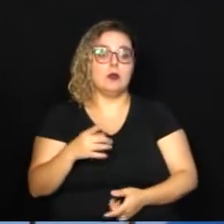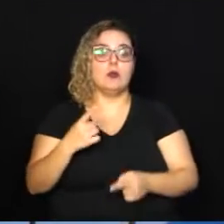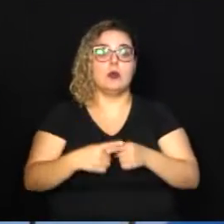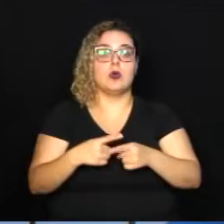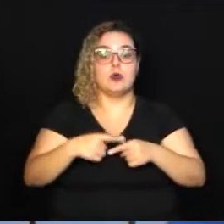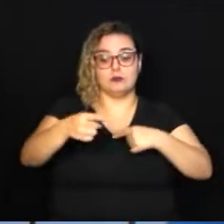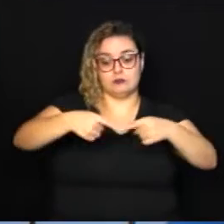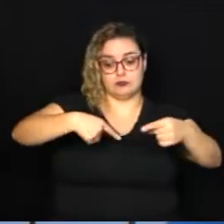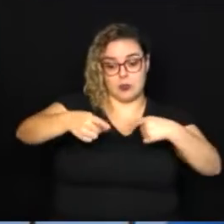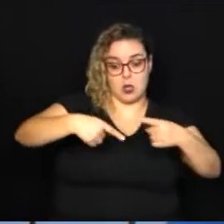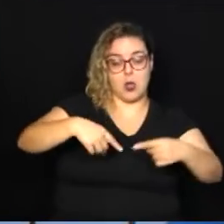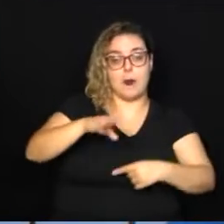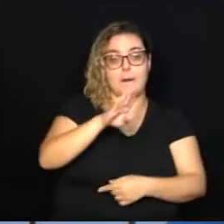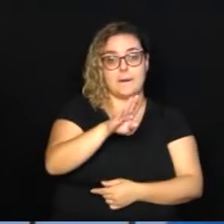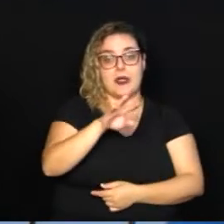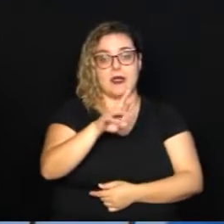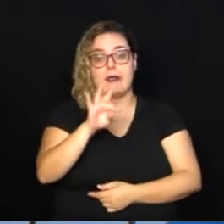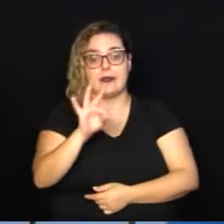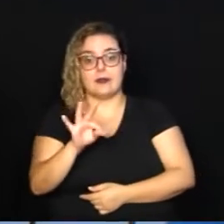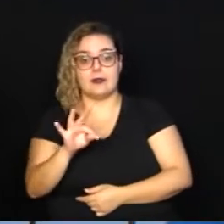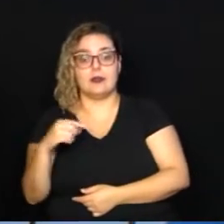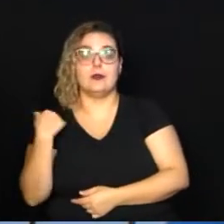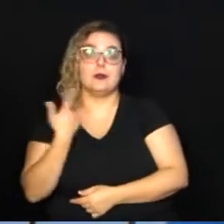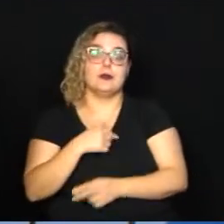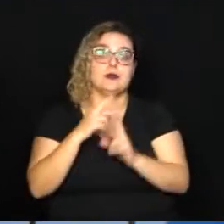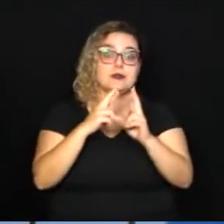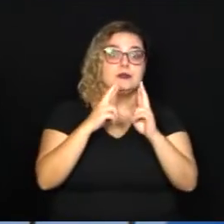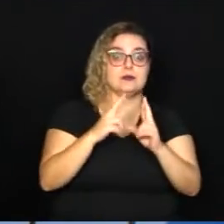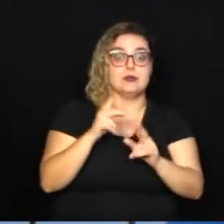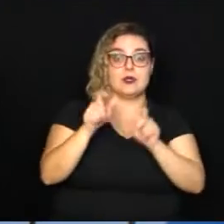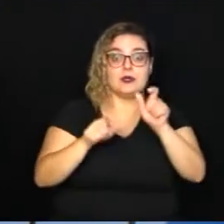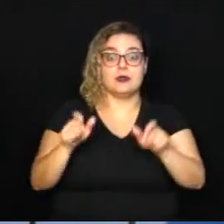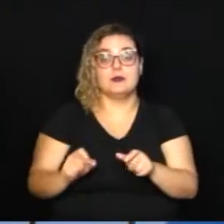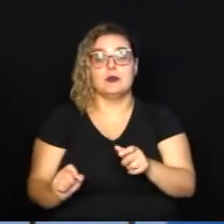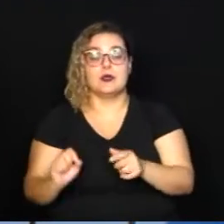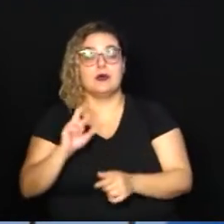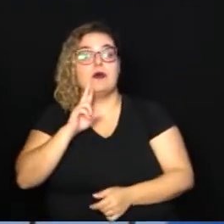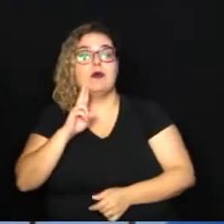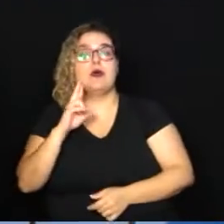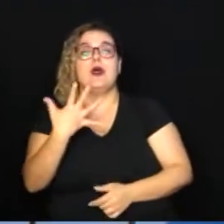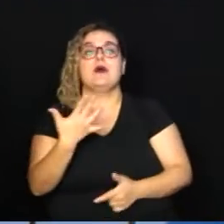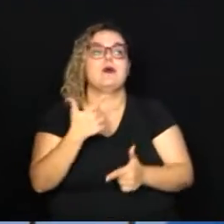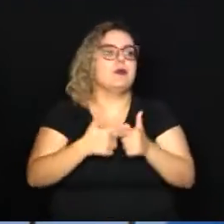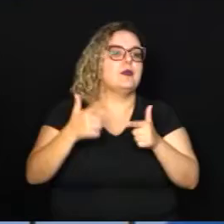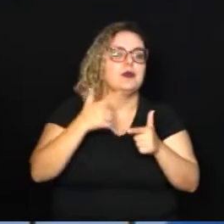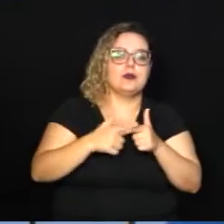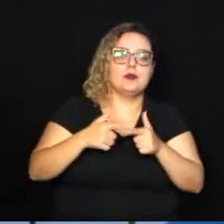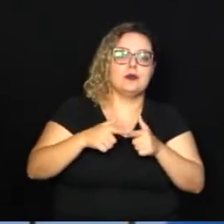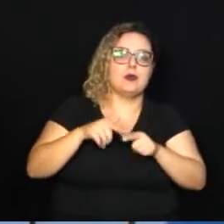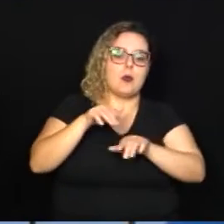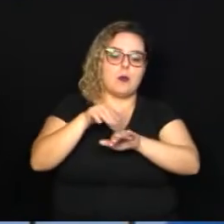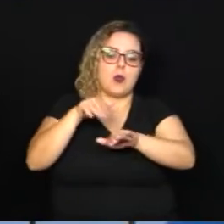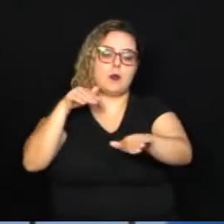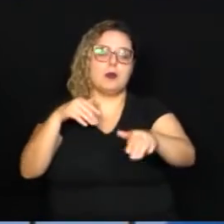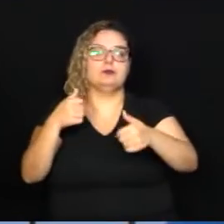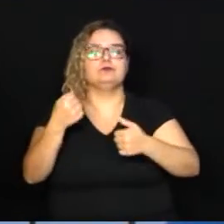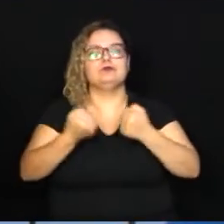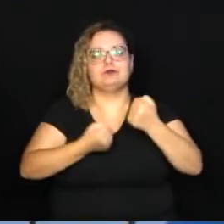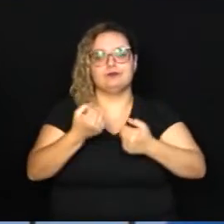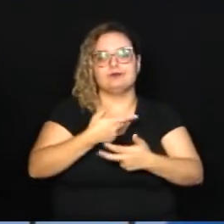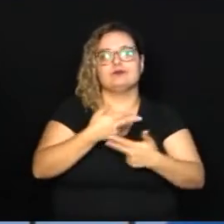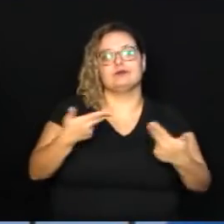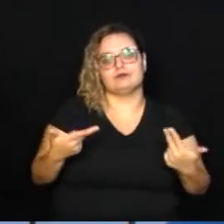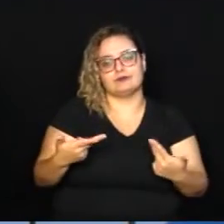do BRT é algo tão aguardado pela população para resolver muitos problemas de transporte na cidade e